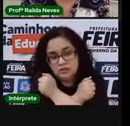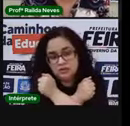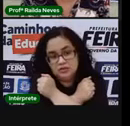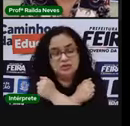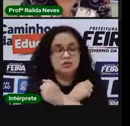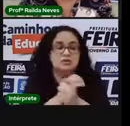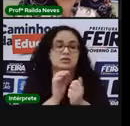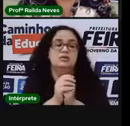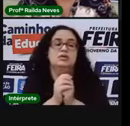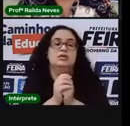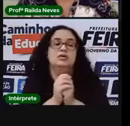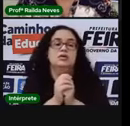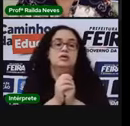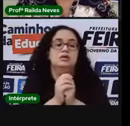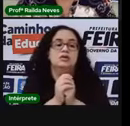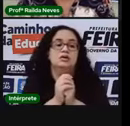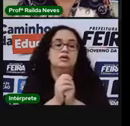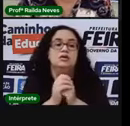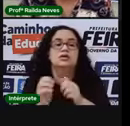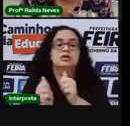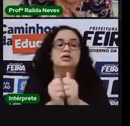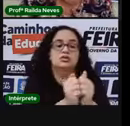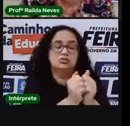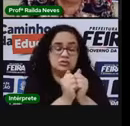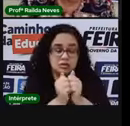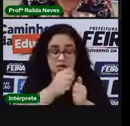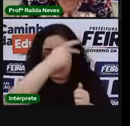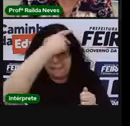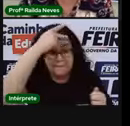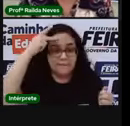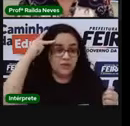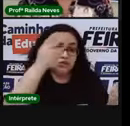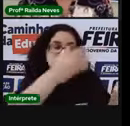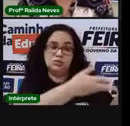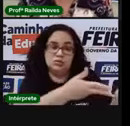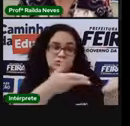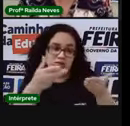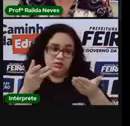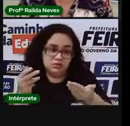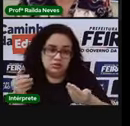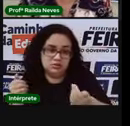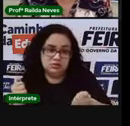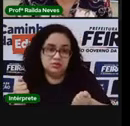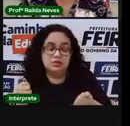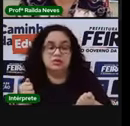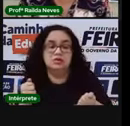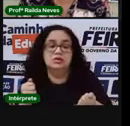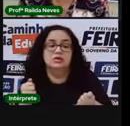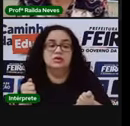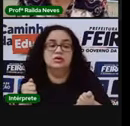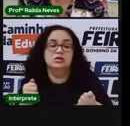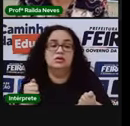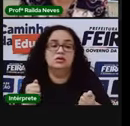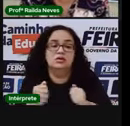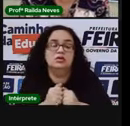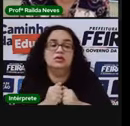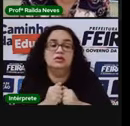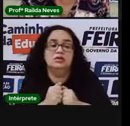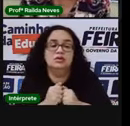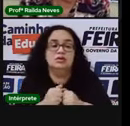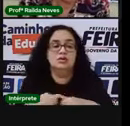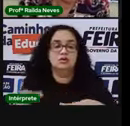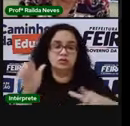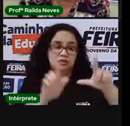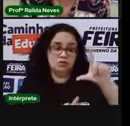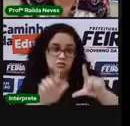é? Essa perspectiva de entrega e de aceitação. Esses dias, num programa de grande audiência, numa